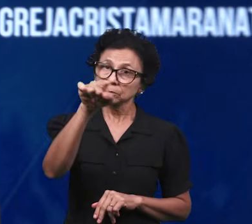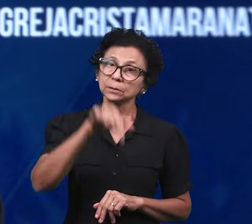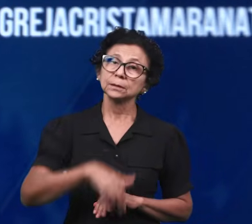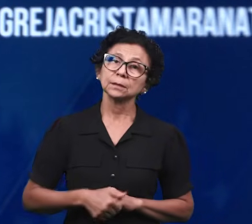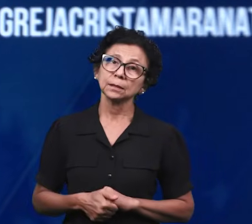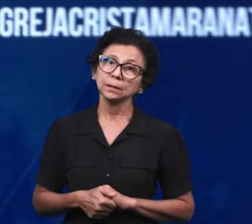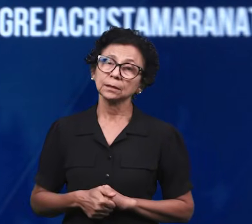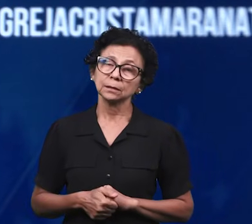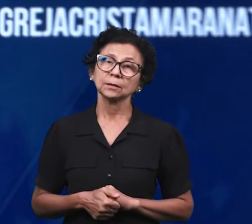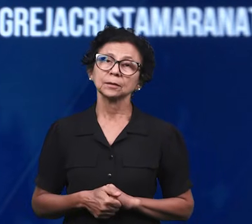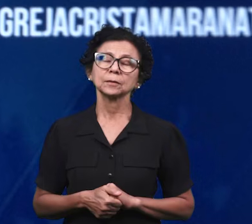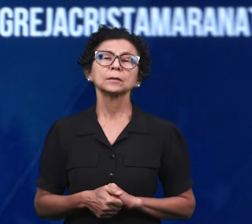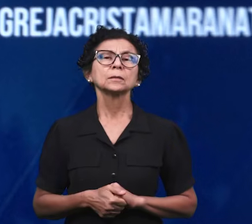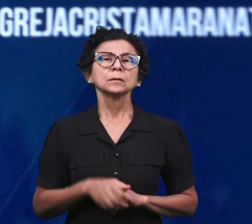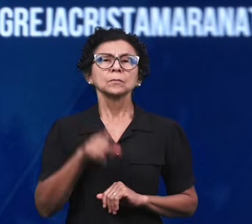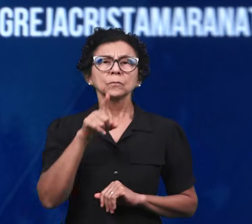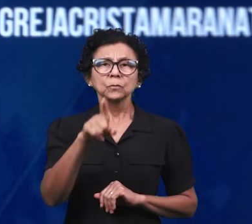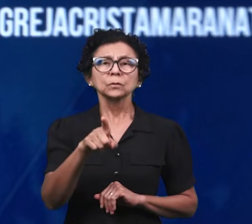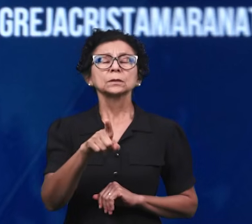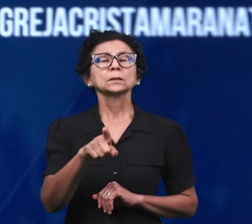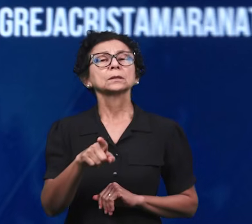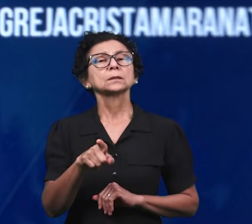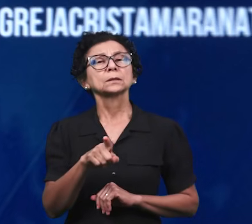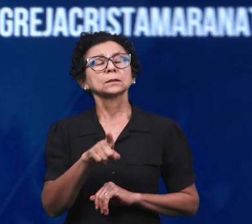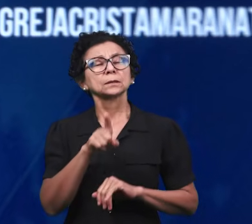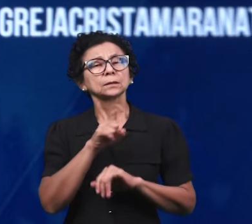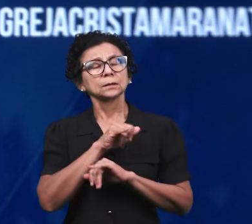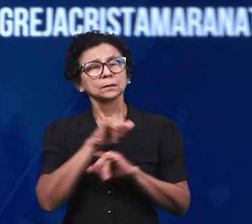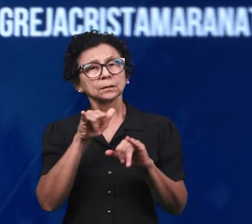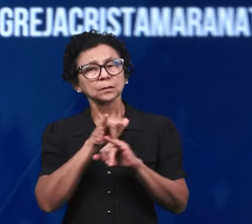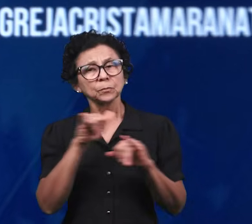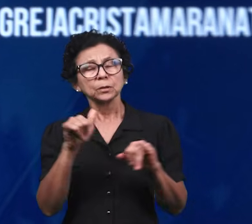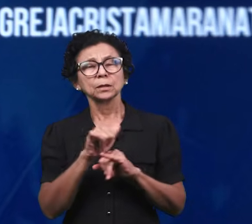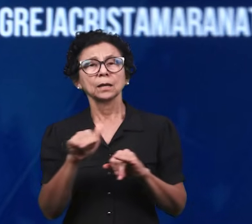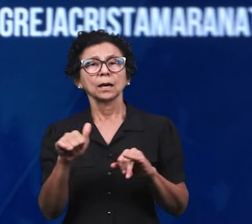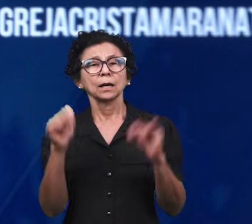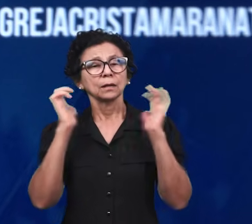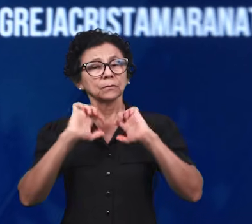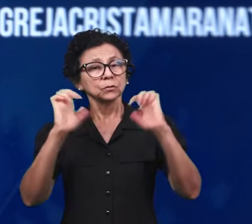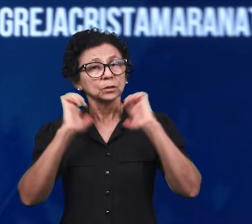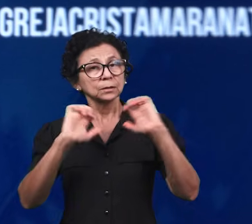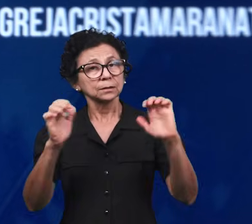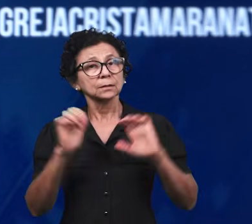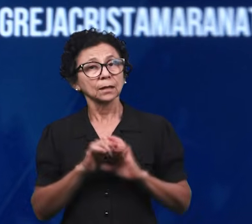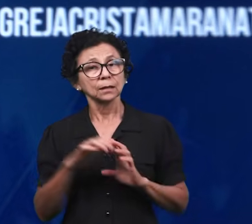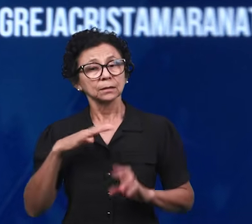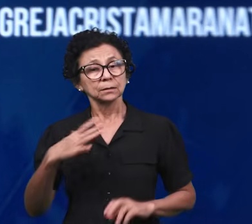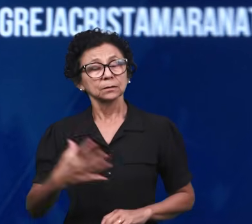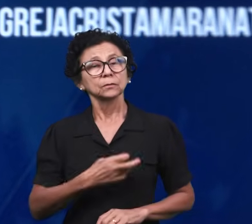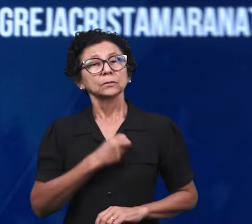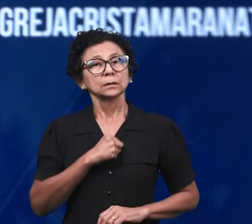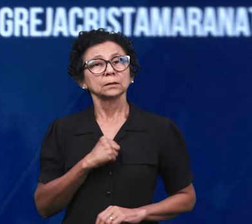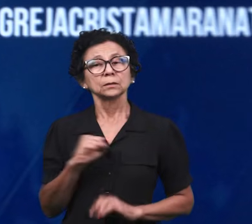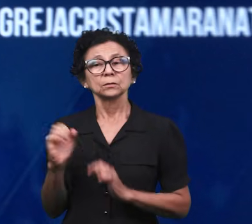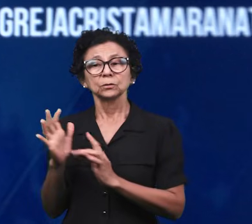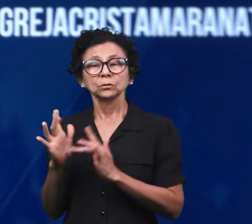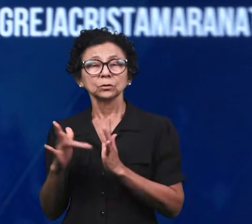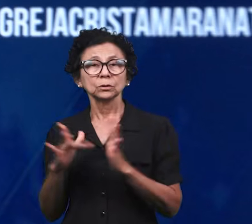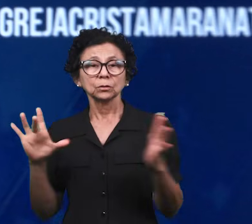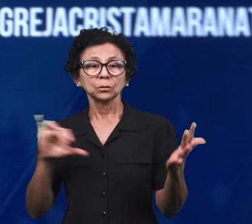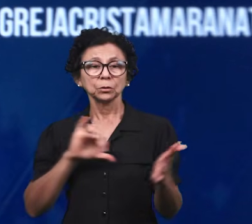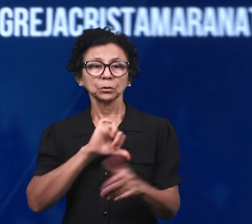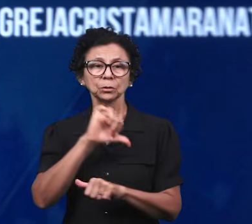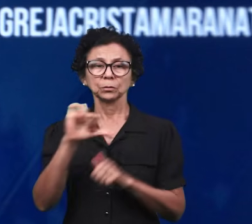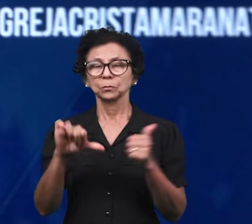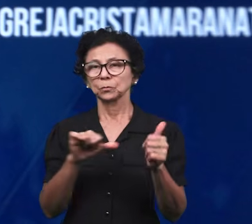quer te usar para falar como um instrumento nas mãos dele, para falar de salvação, para falar de um Jesus que mudou o seu viver e